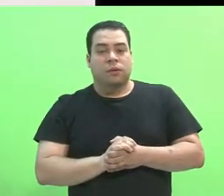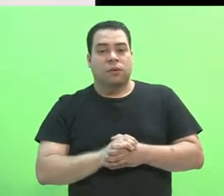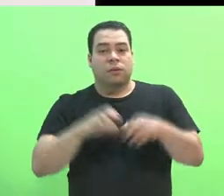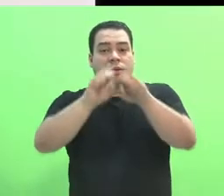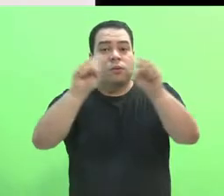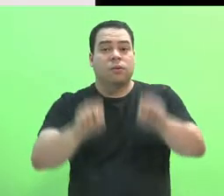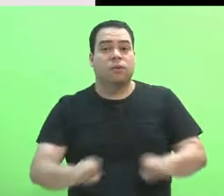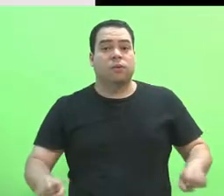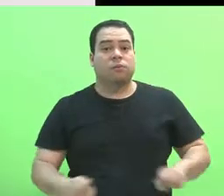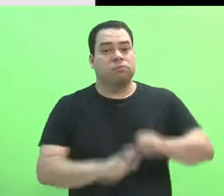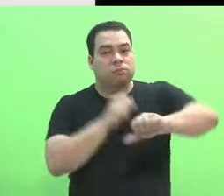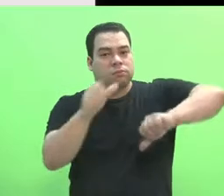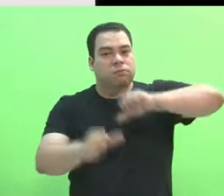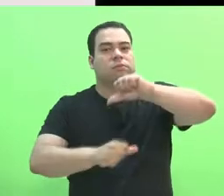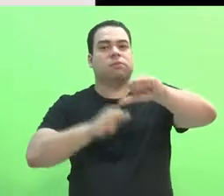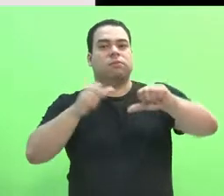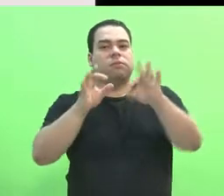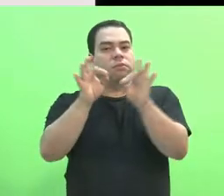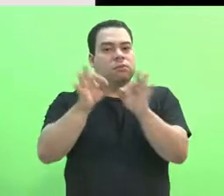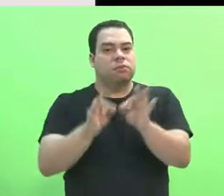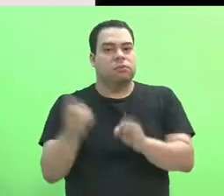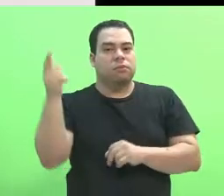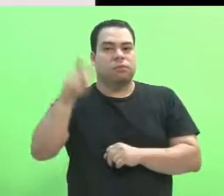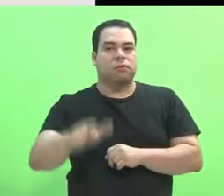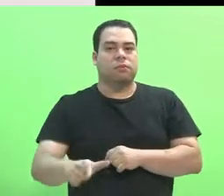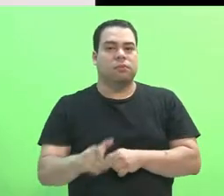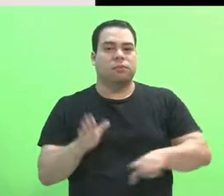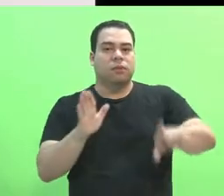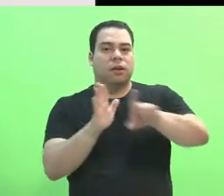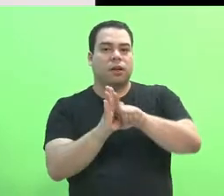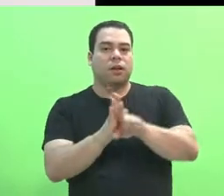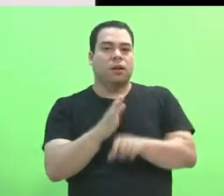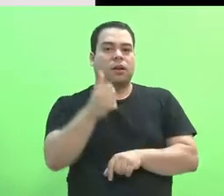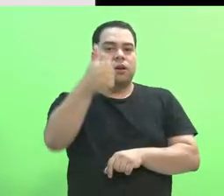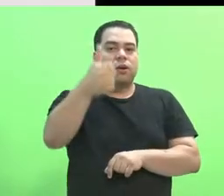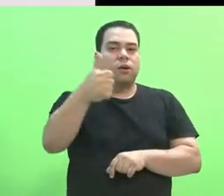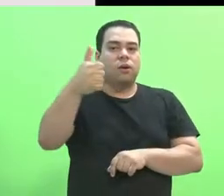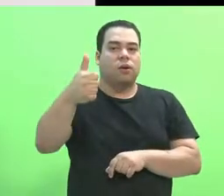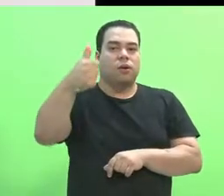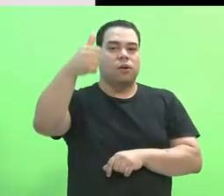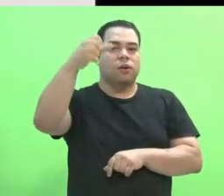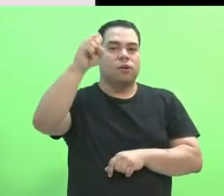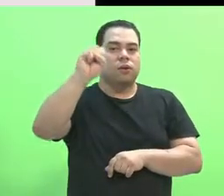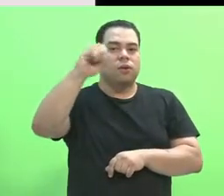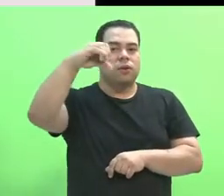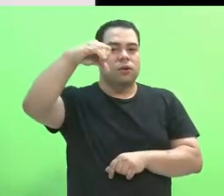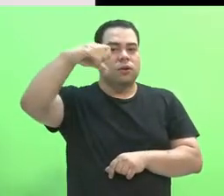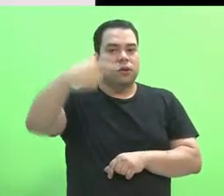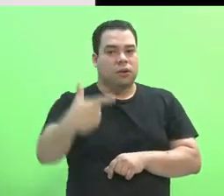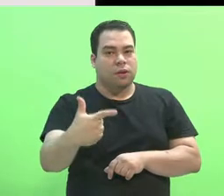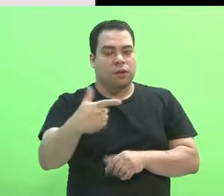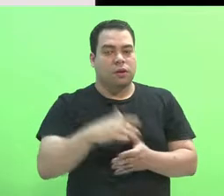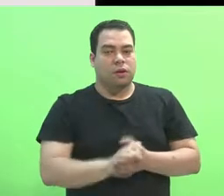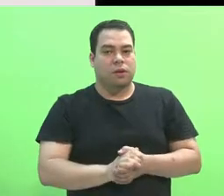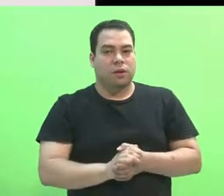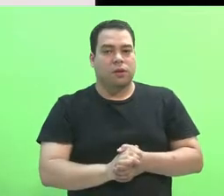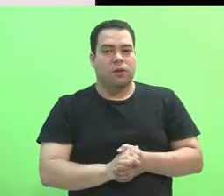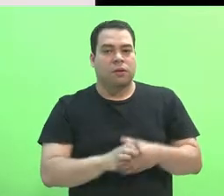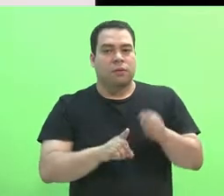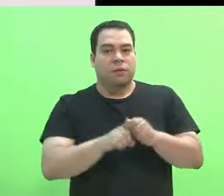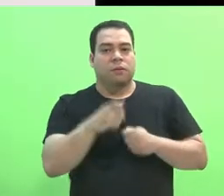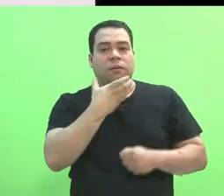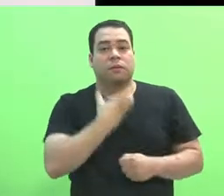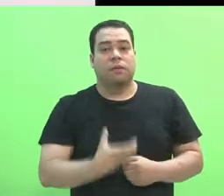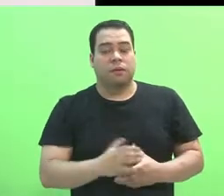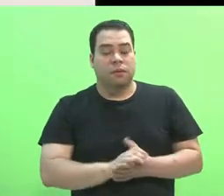reorganizado a partir da Lei nº 11.892, de 29 de dezembro,